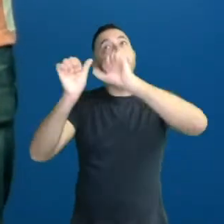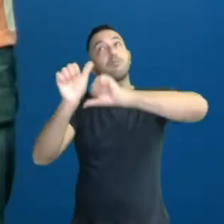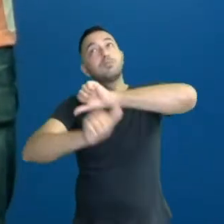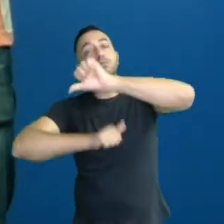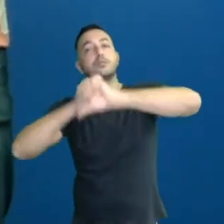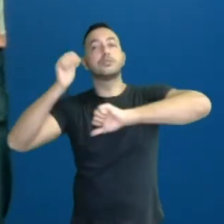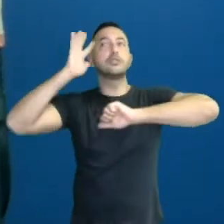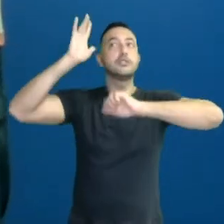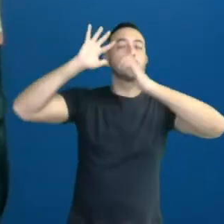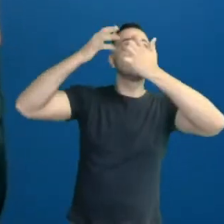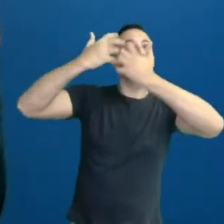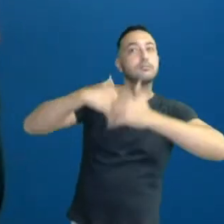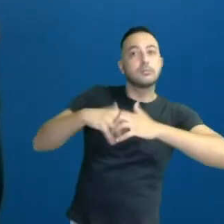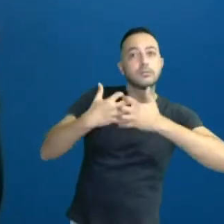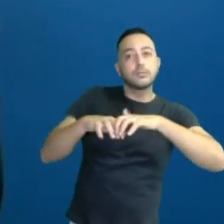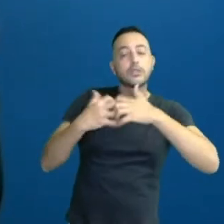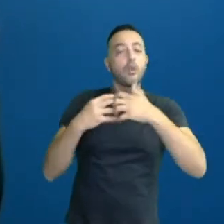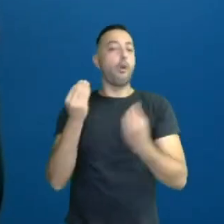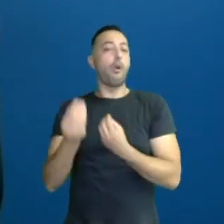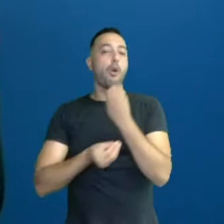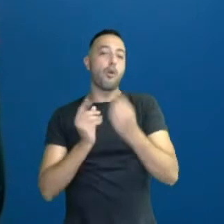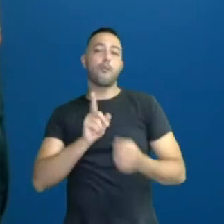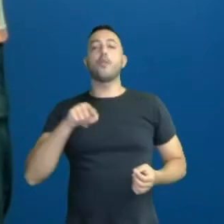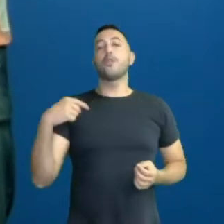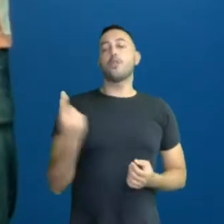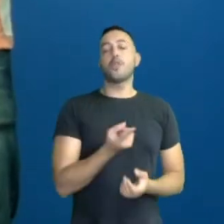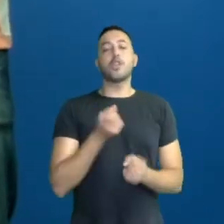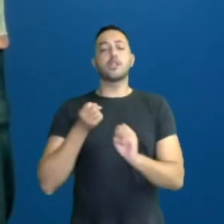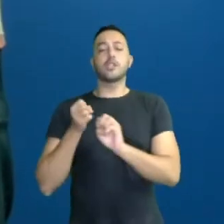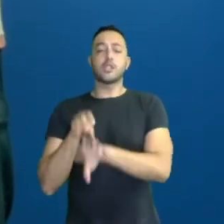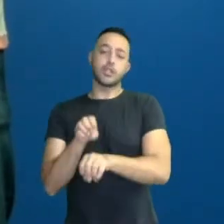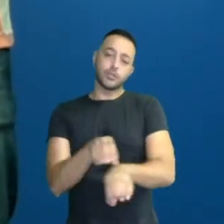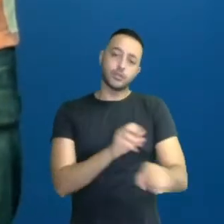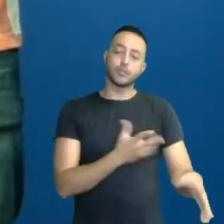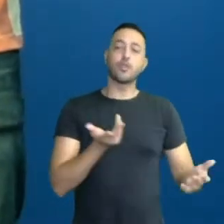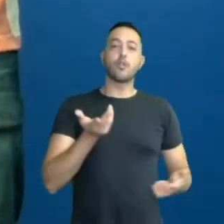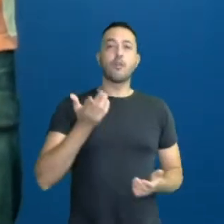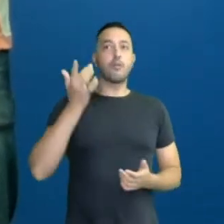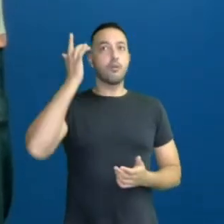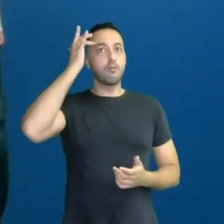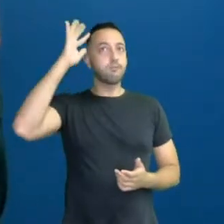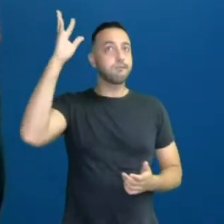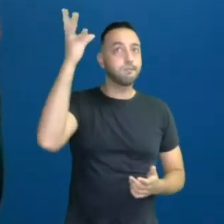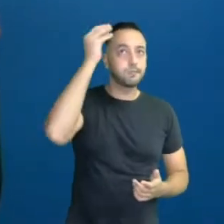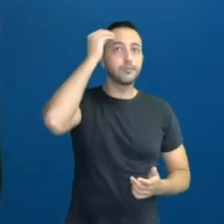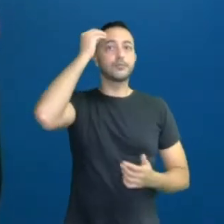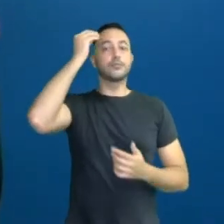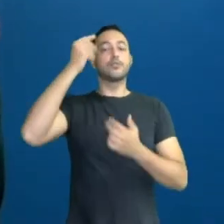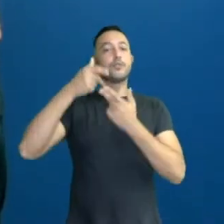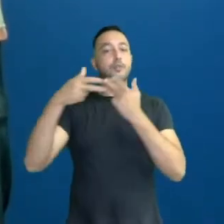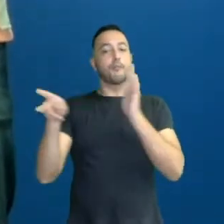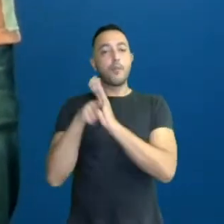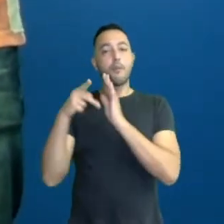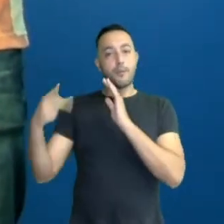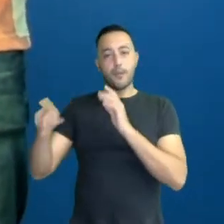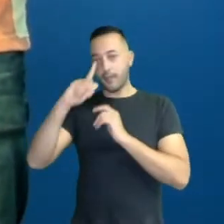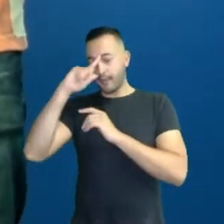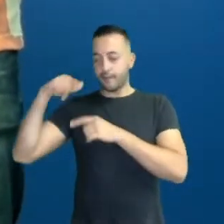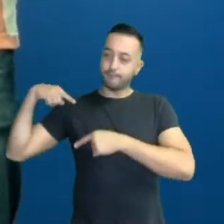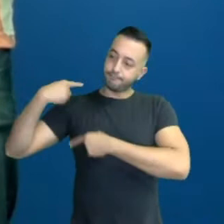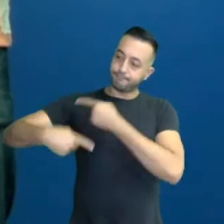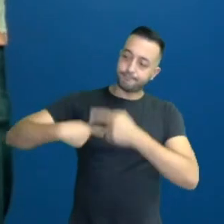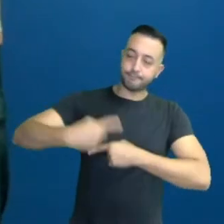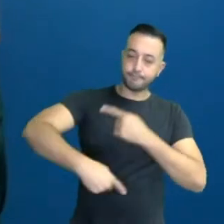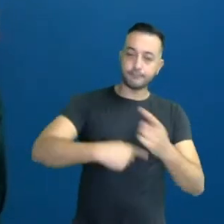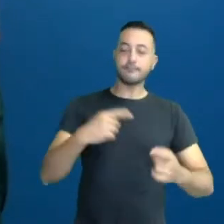de raciocínio, a maneira como nós lidamos com a educação, com o saber, tudo isso é herança grega, lá do